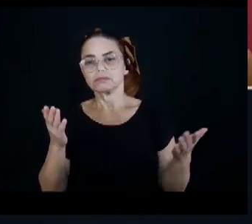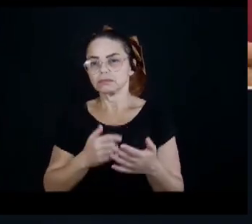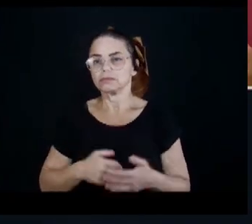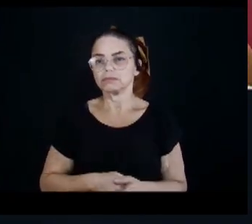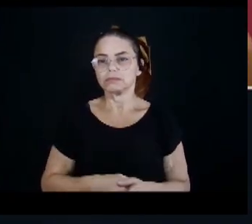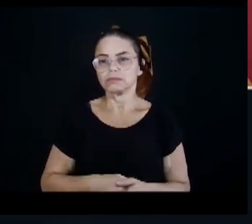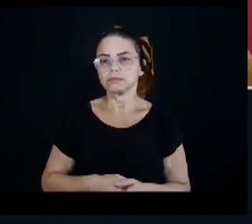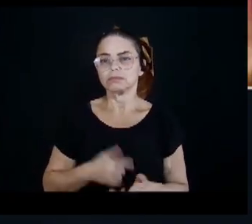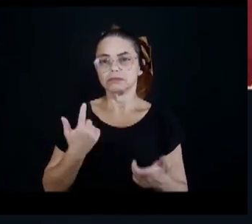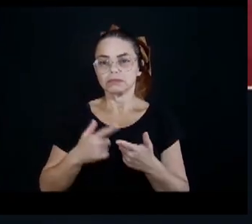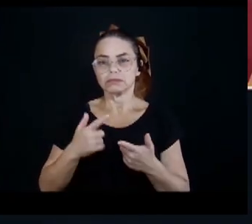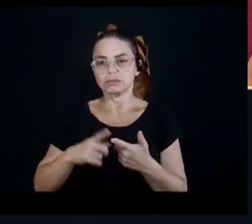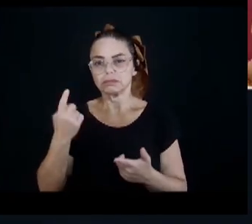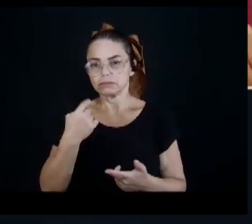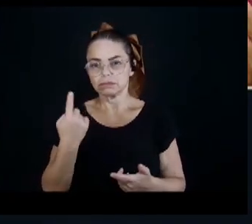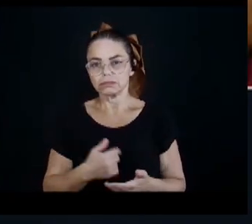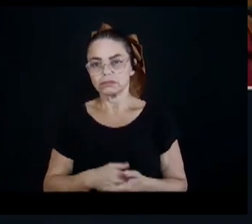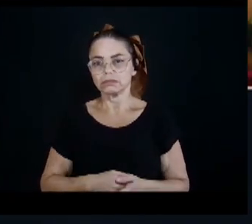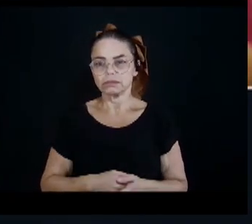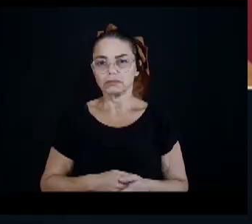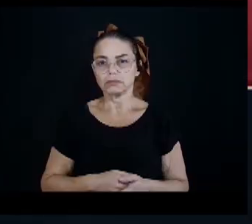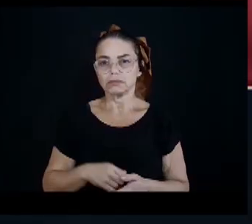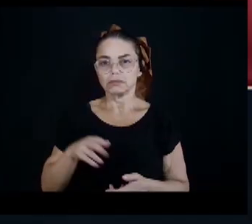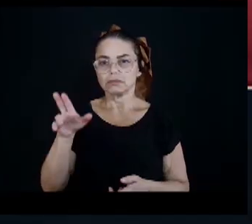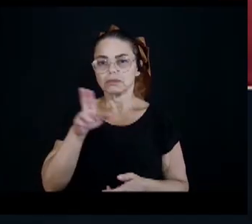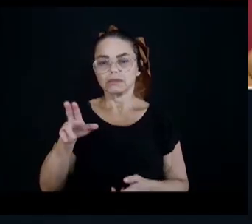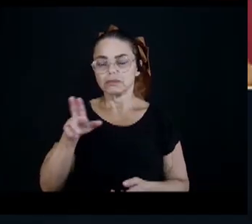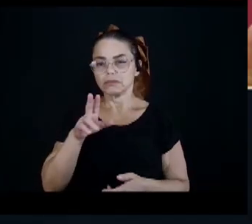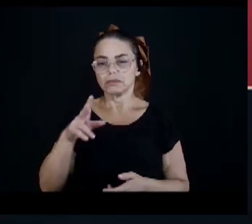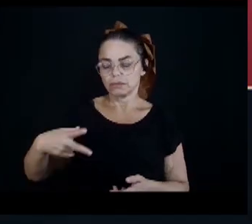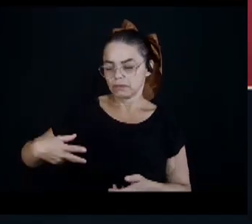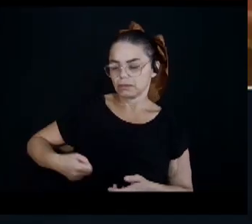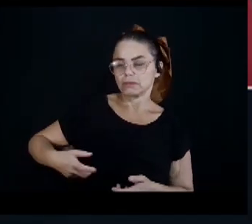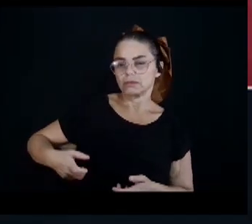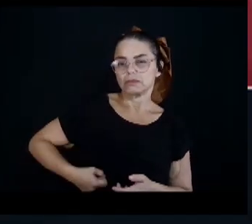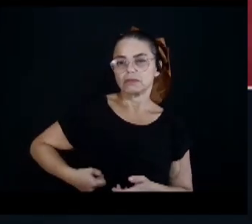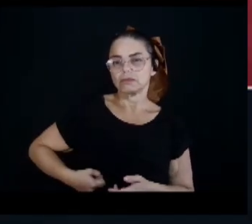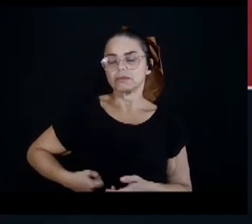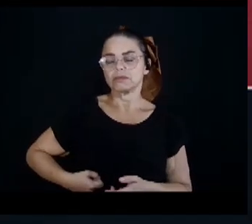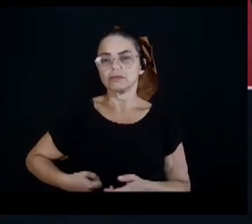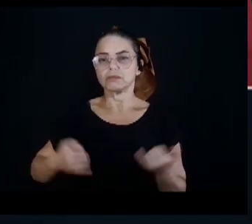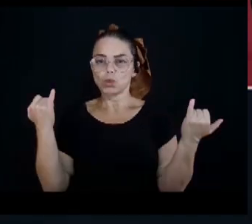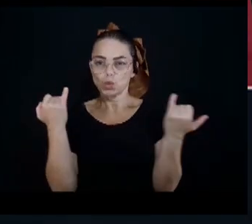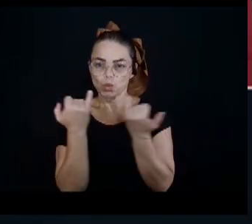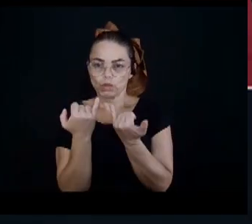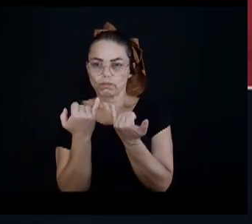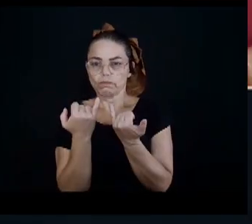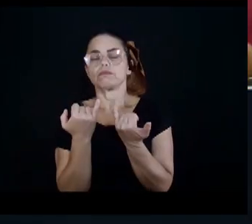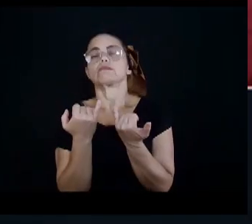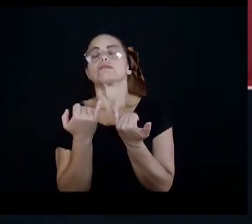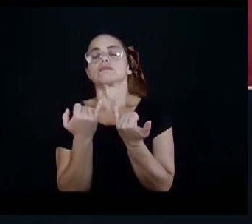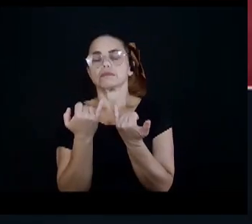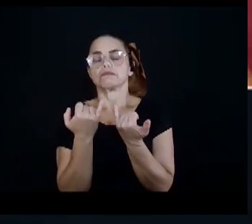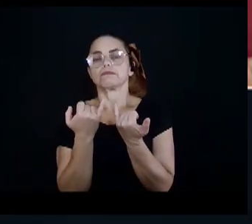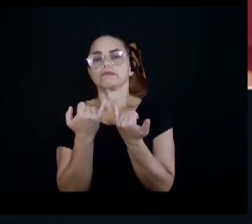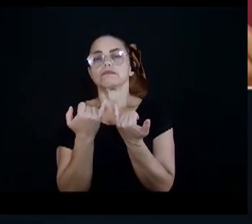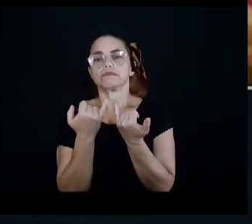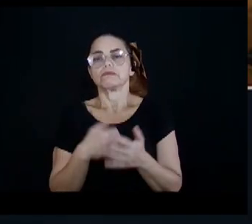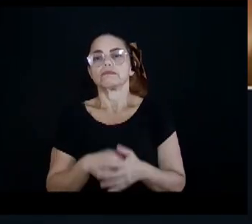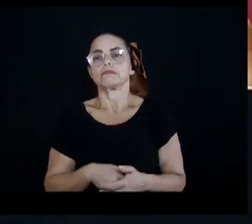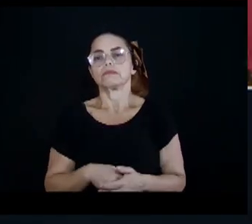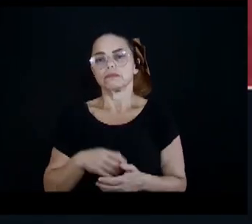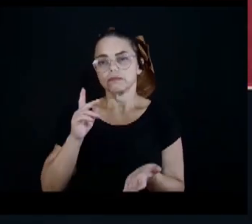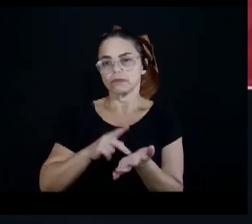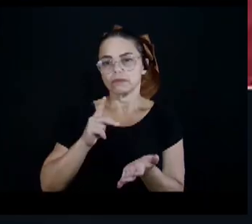gente fazer uso das canetas e manter aí o corpo magérrimo da forma que a gente está vendo, vamos ser realistas, a gente precisa